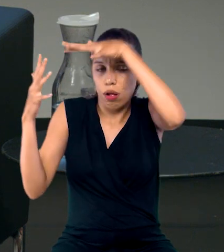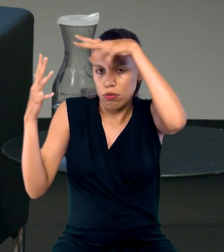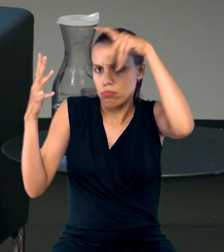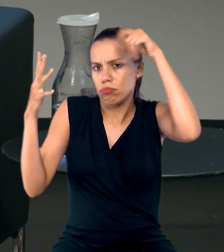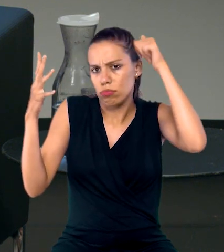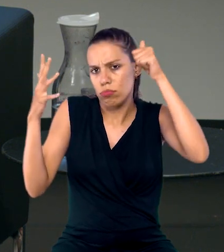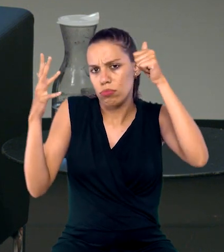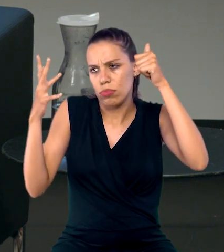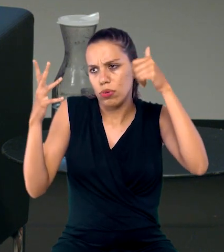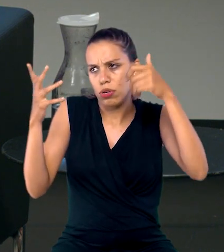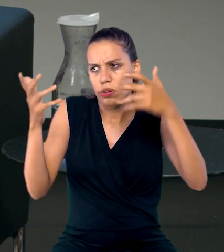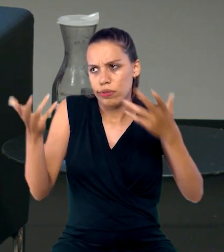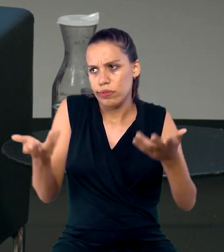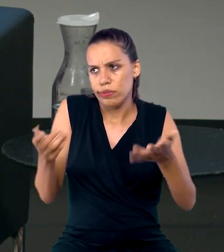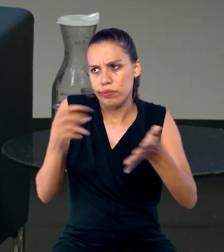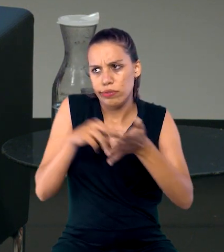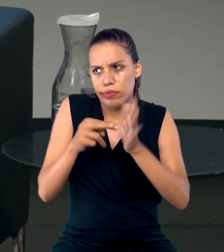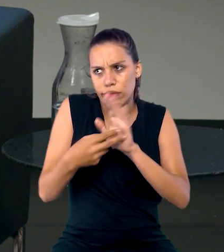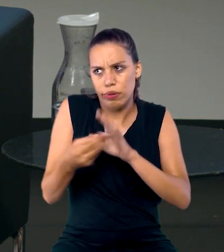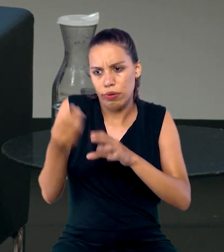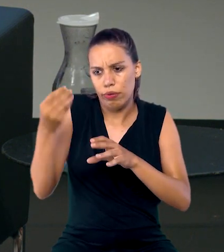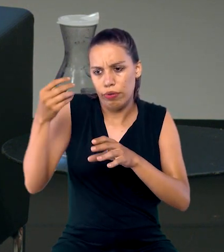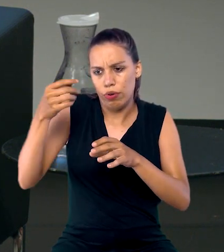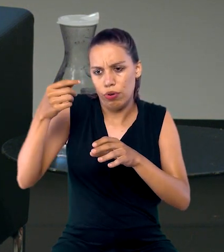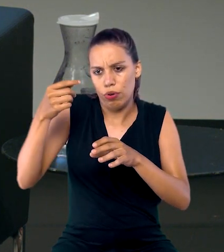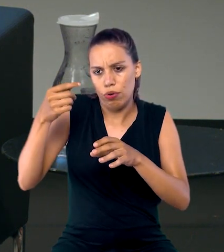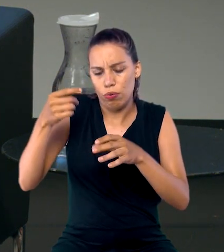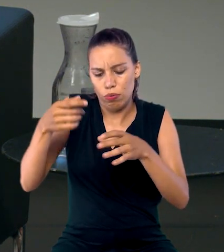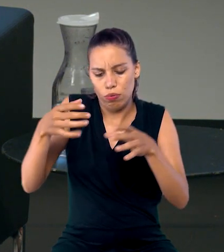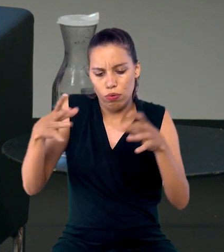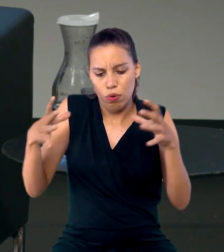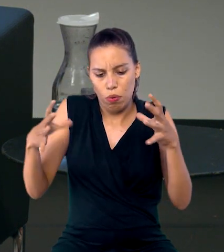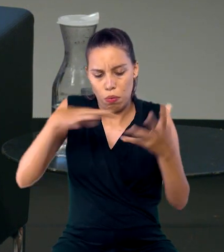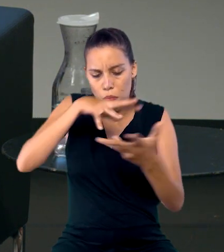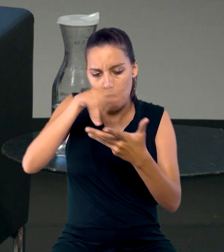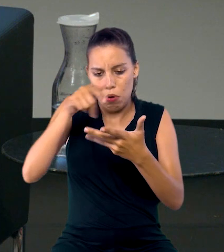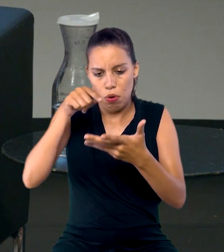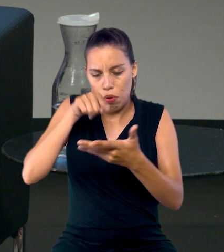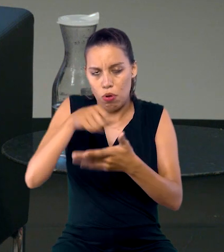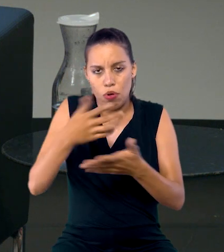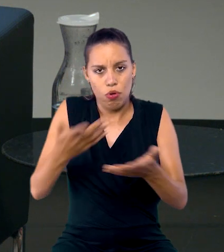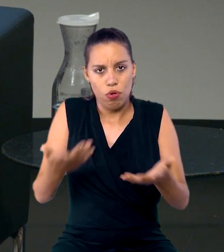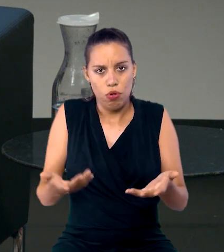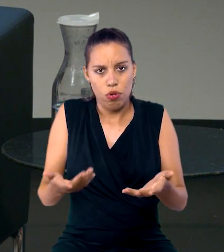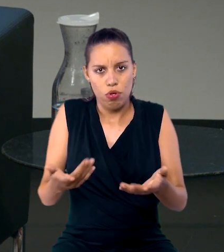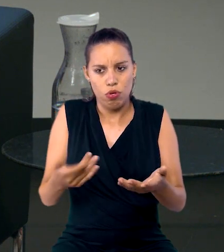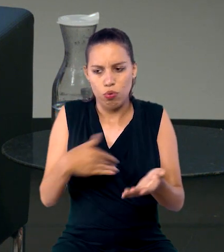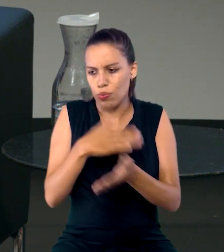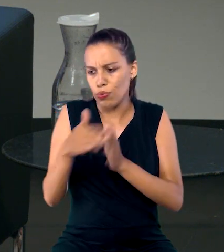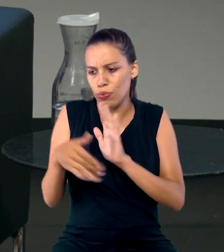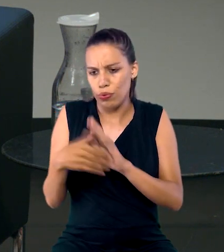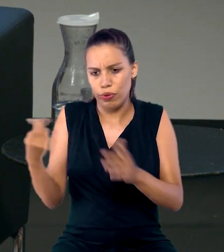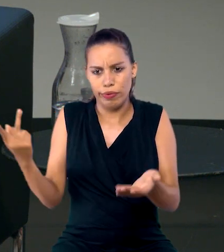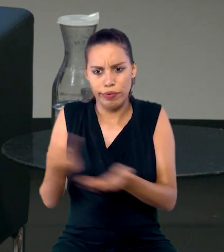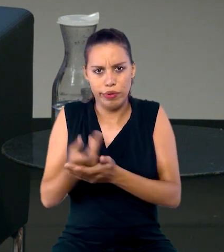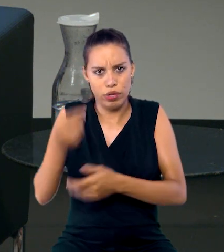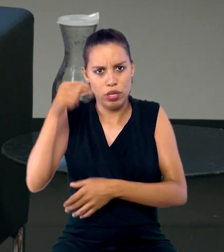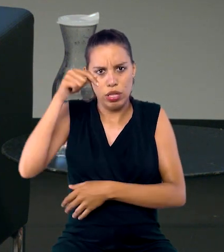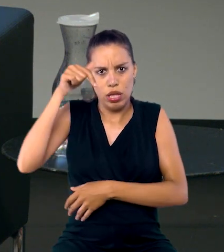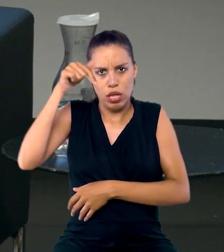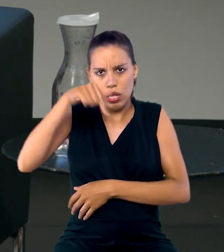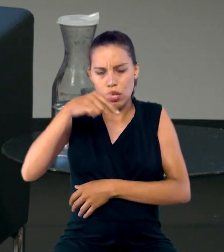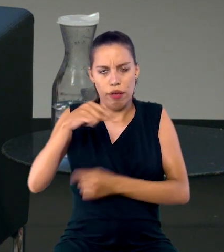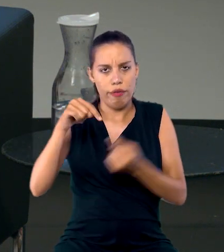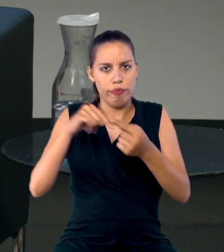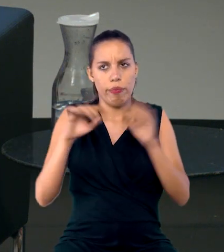gente diz que a Amazônia é o centro do mundo. Os oceanos são centros do mundo, as outras florestas tropicais são centros do mundo, Pantanal,